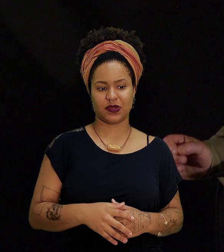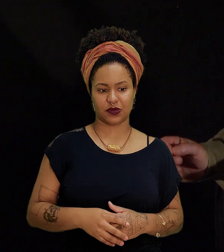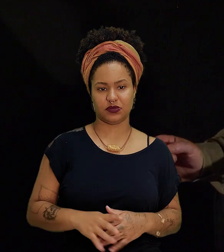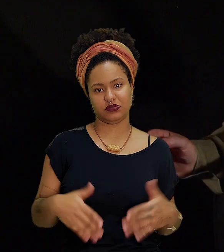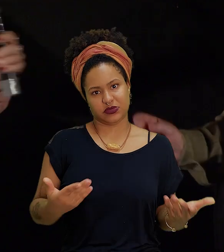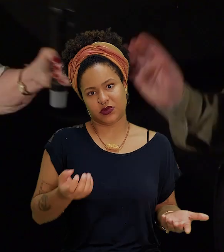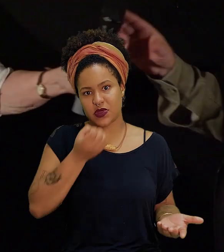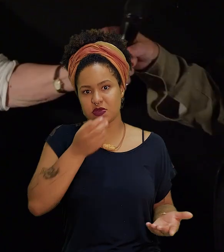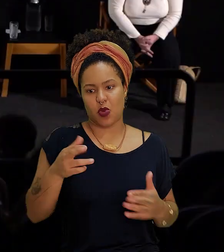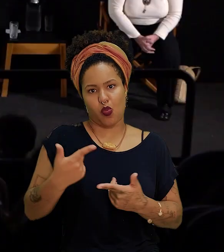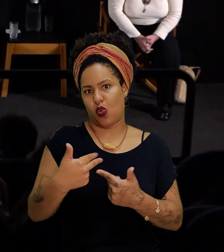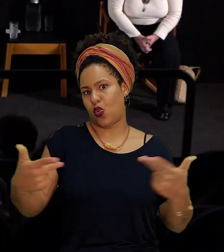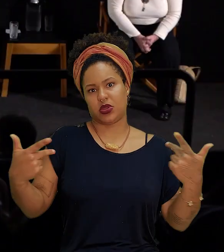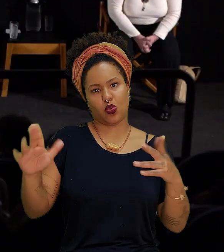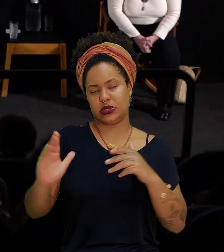o resto.